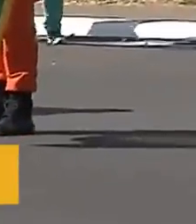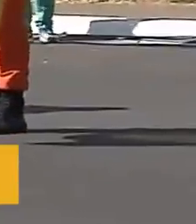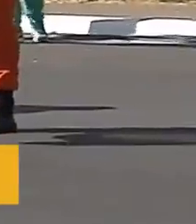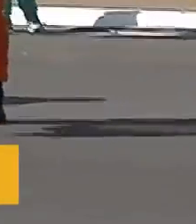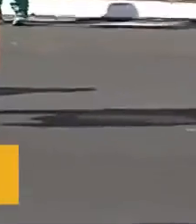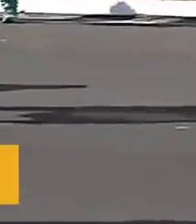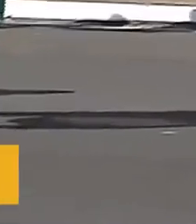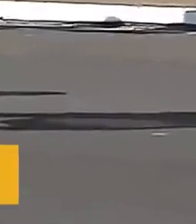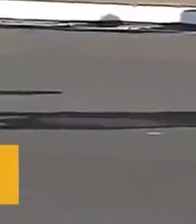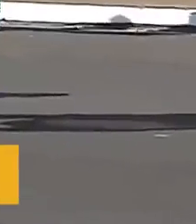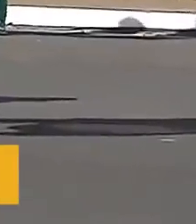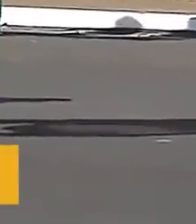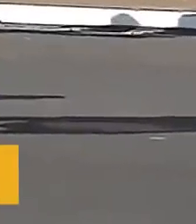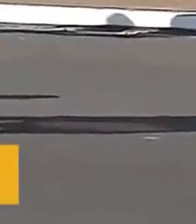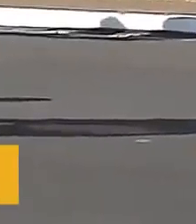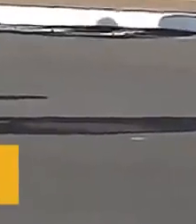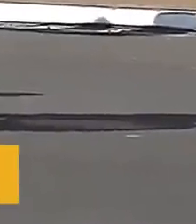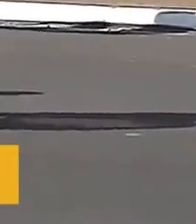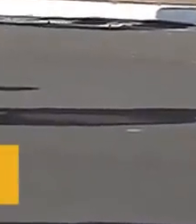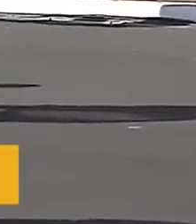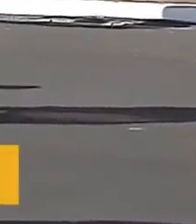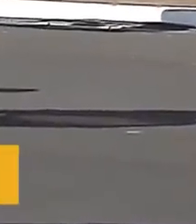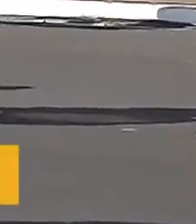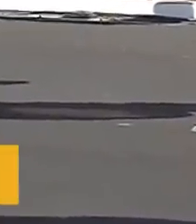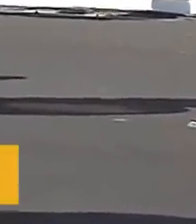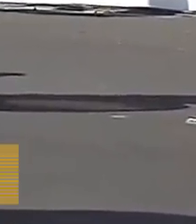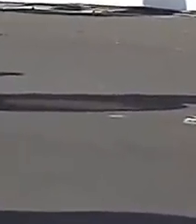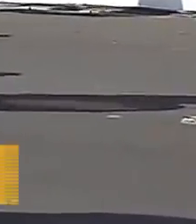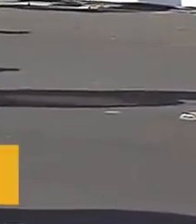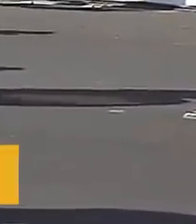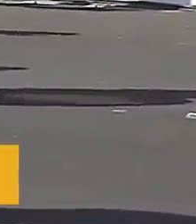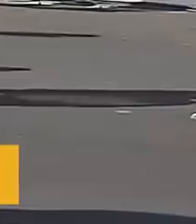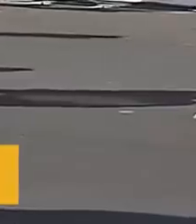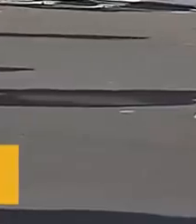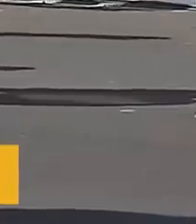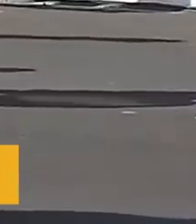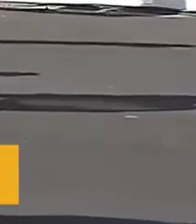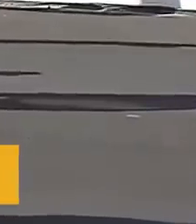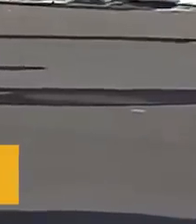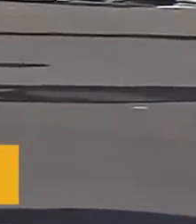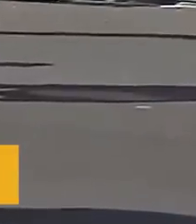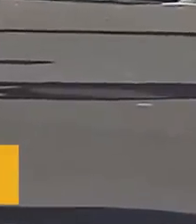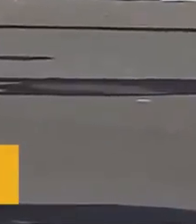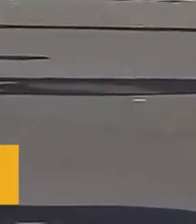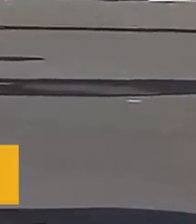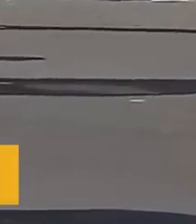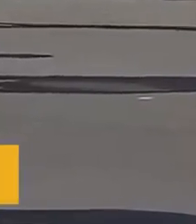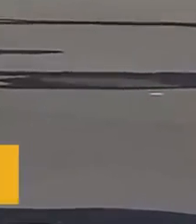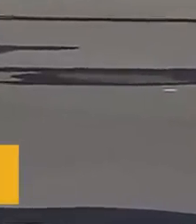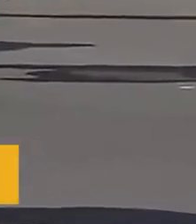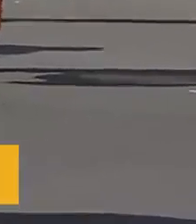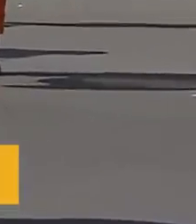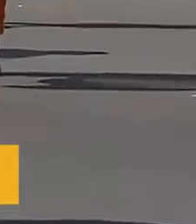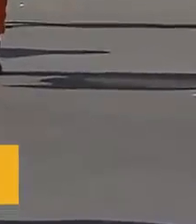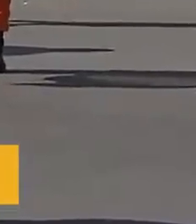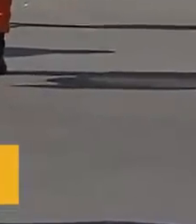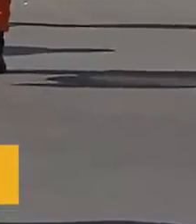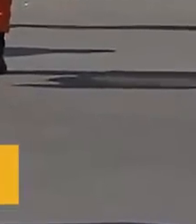diante do palanque das autoridades com o fogo olímpico. Ele que está conduzindo o fogo olímpico na abertura do desfile.